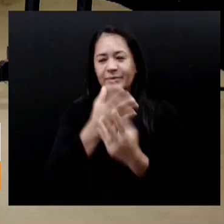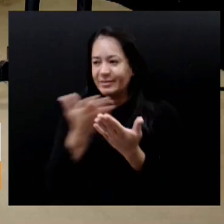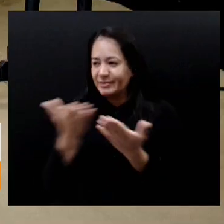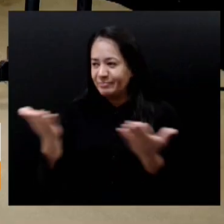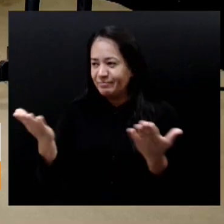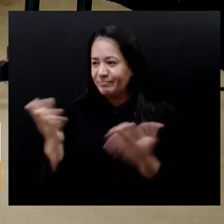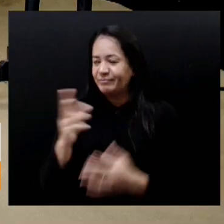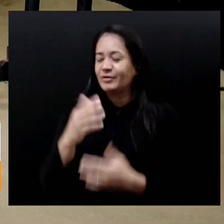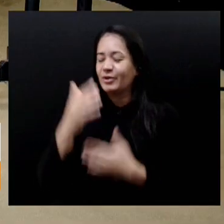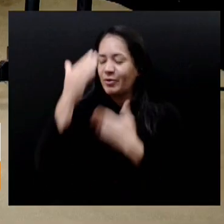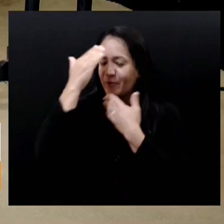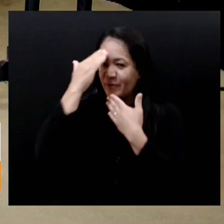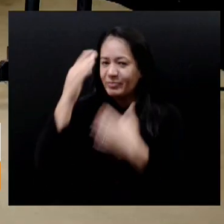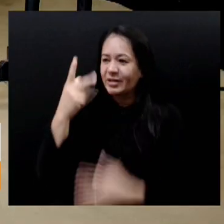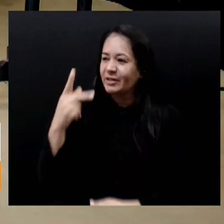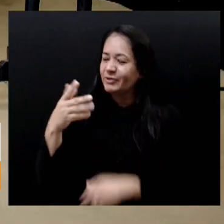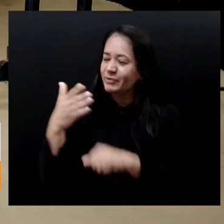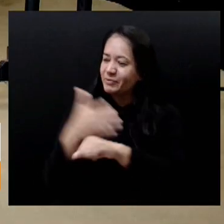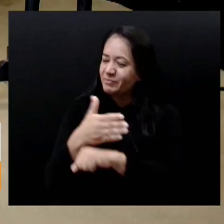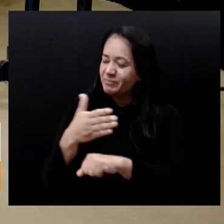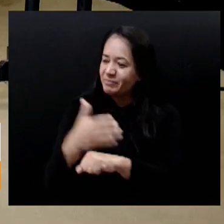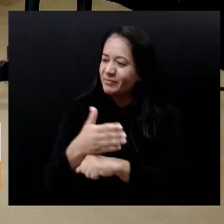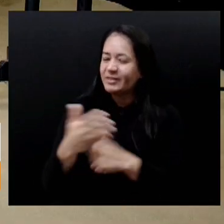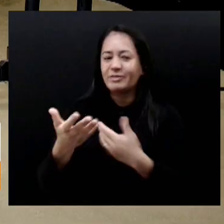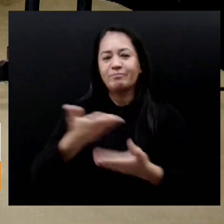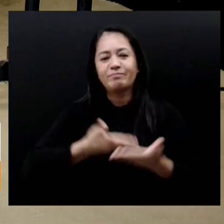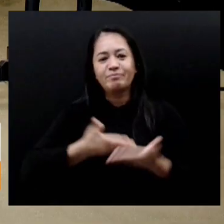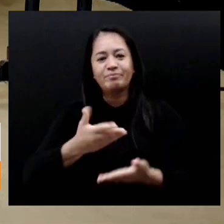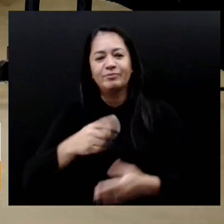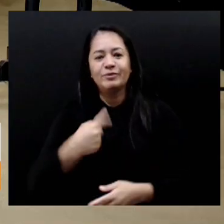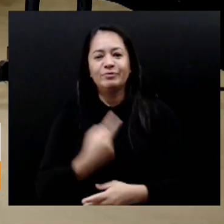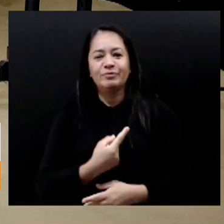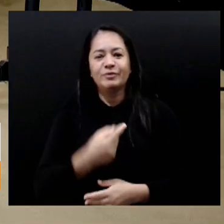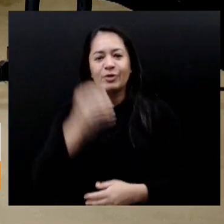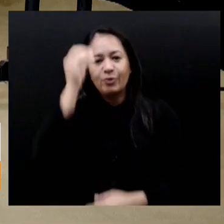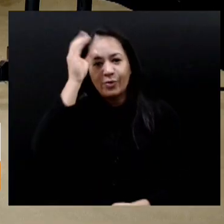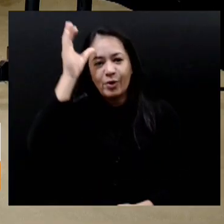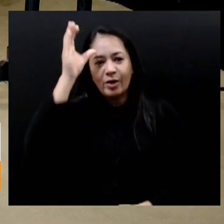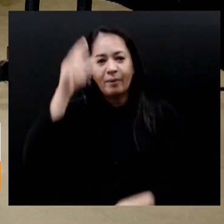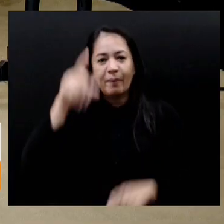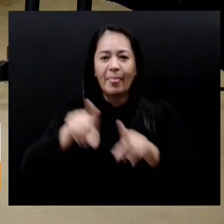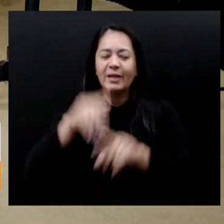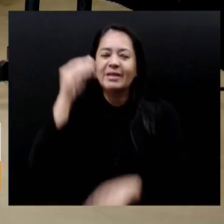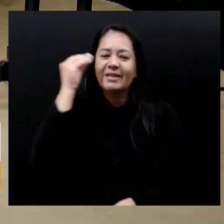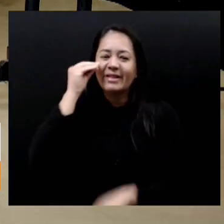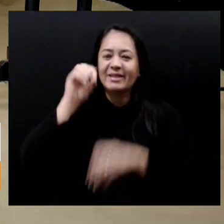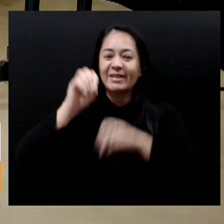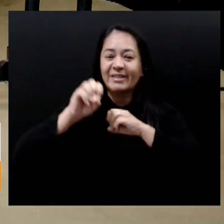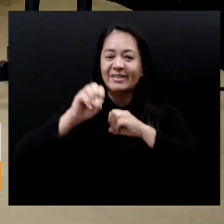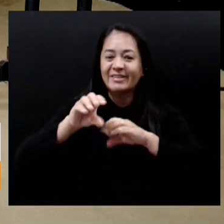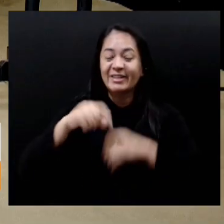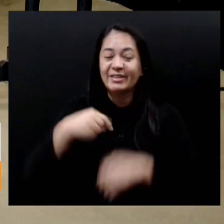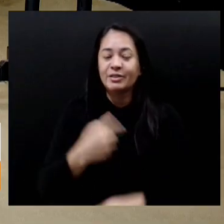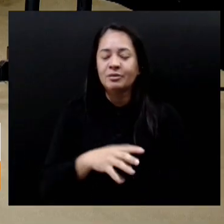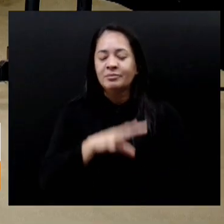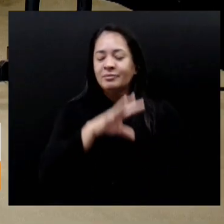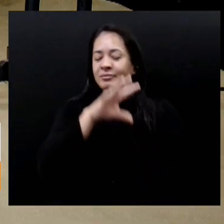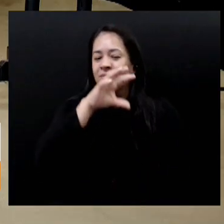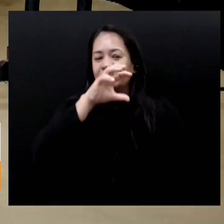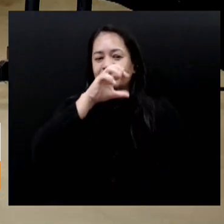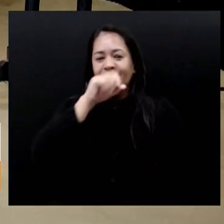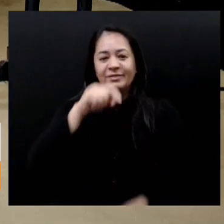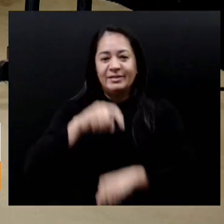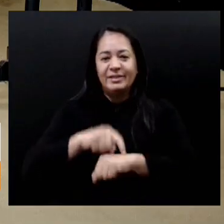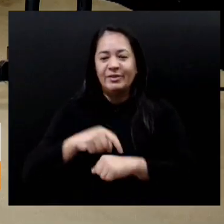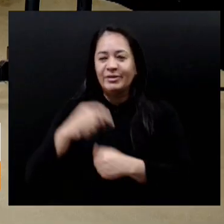pela sua participação, por compartilhar com a gente conhecimento, por tentar ensinar a gente a respirar em momentos de raiva. Gratidão.